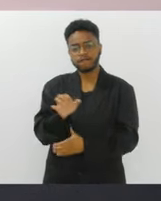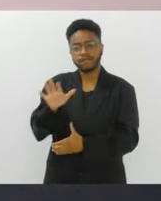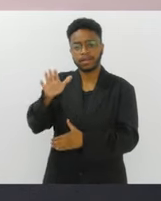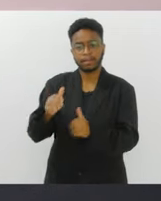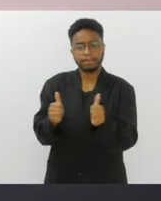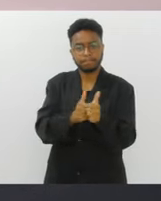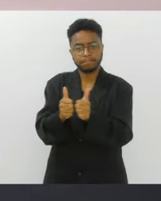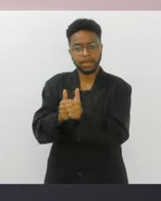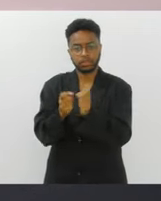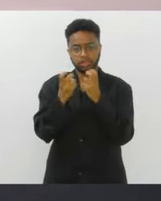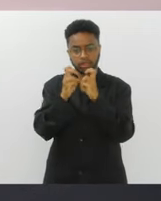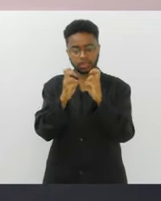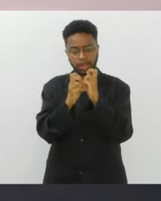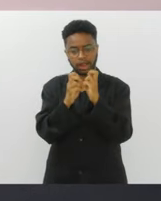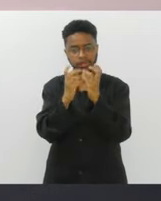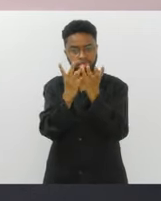fiscalização.